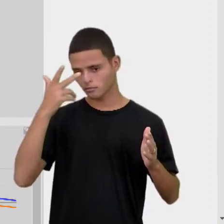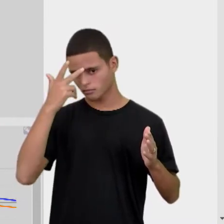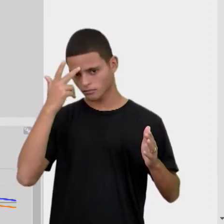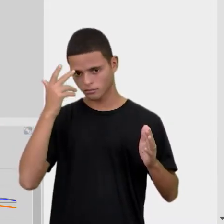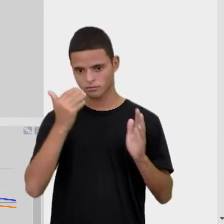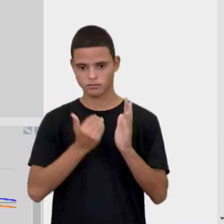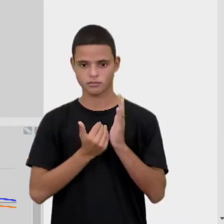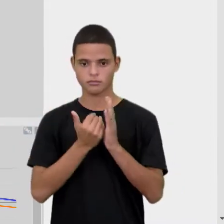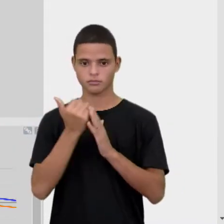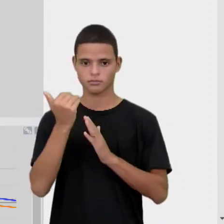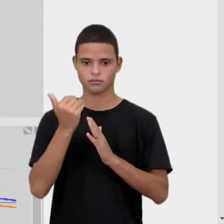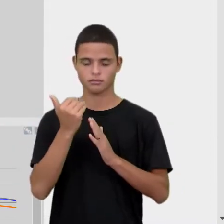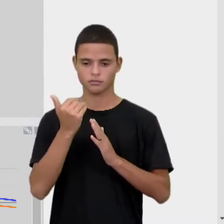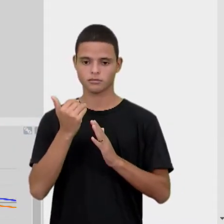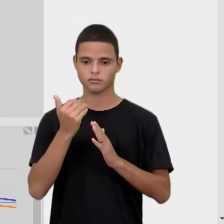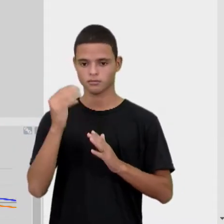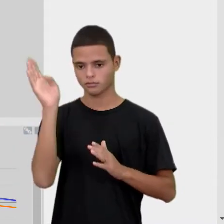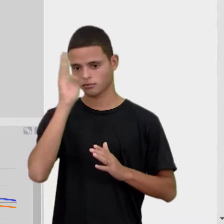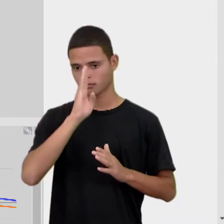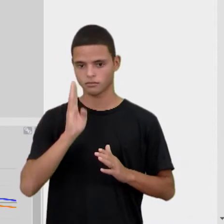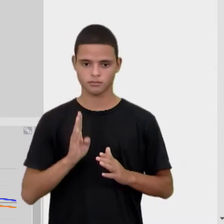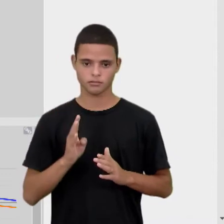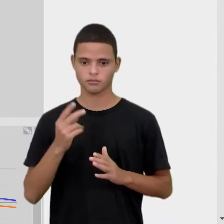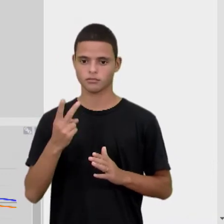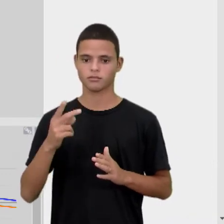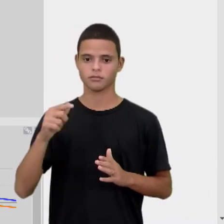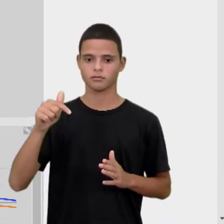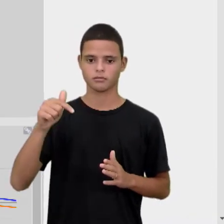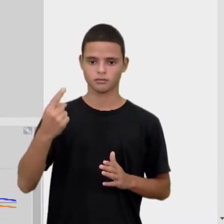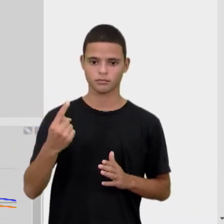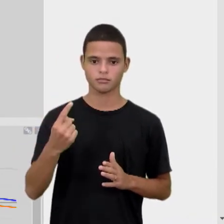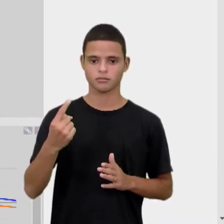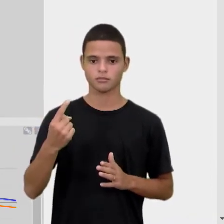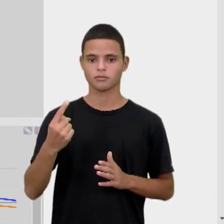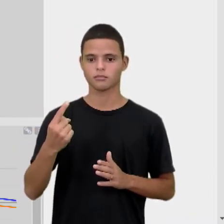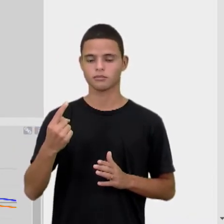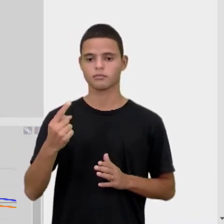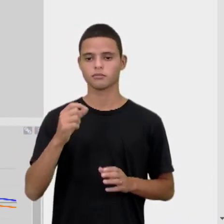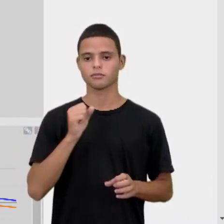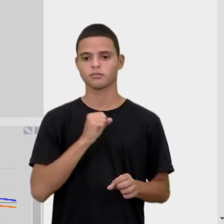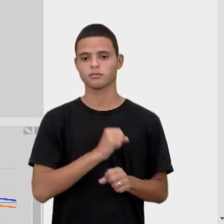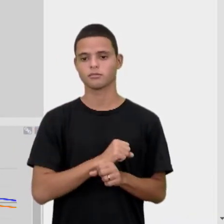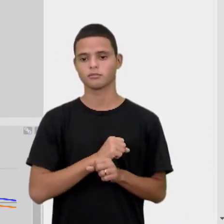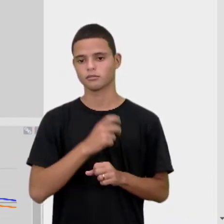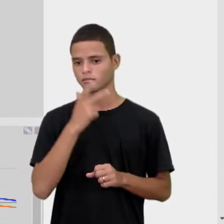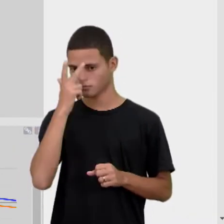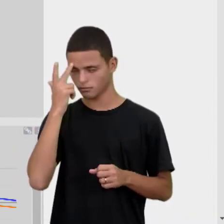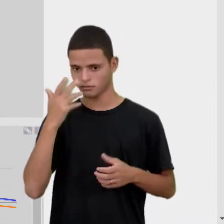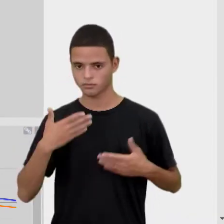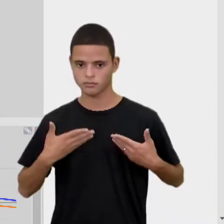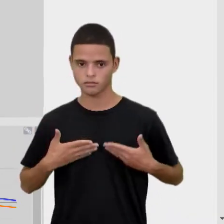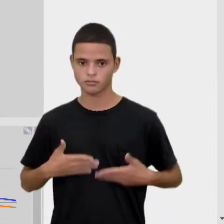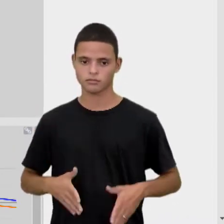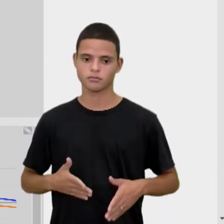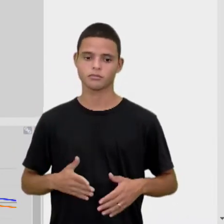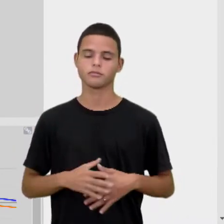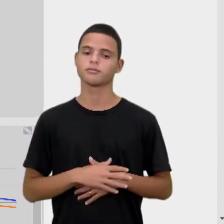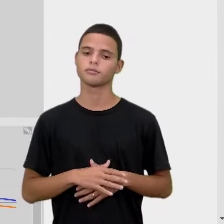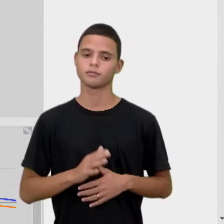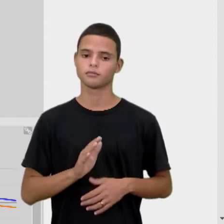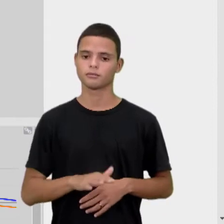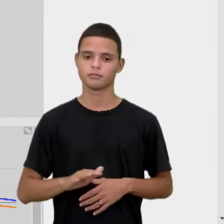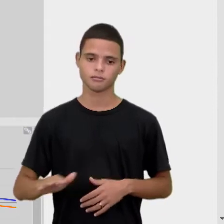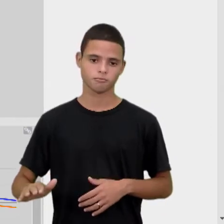população no Brasil, que é de 21 segundos. Então, a cada 21 segundos, nasce uma criança